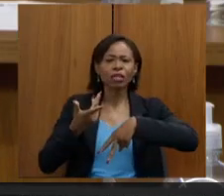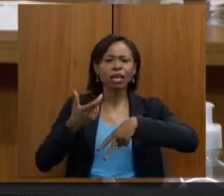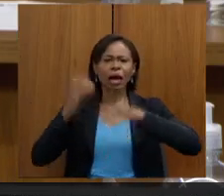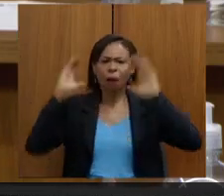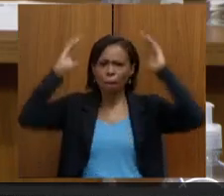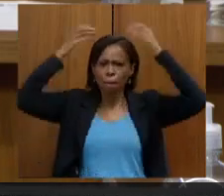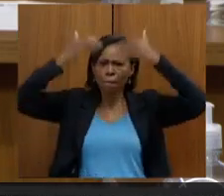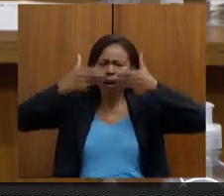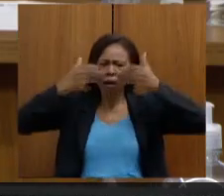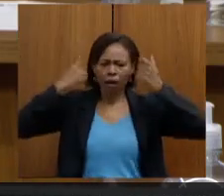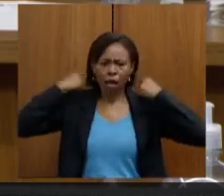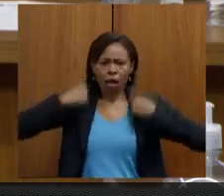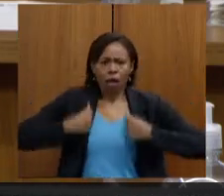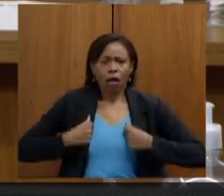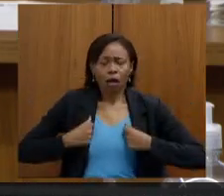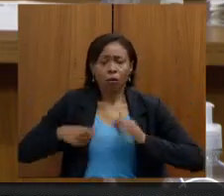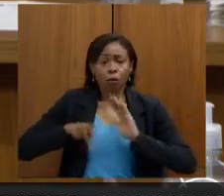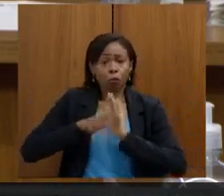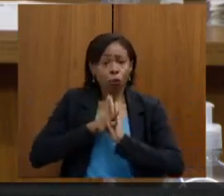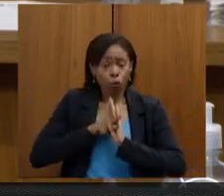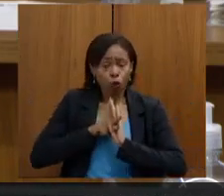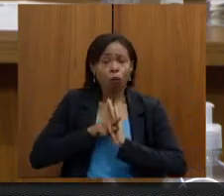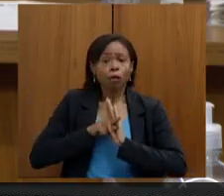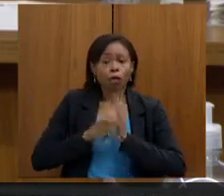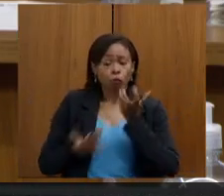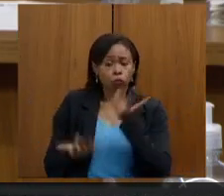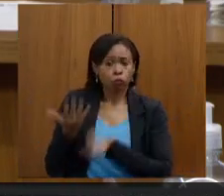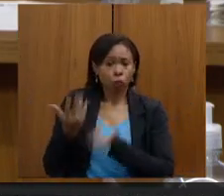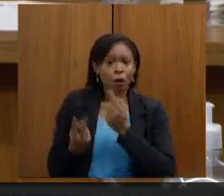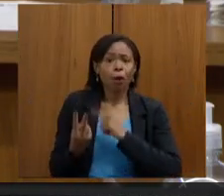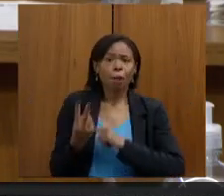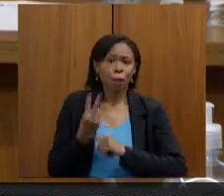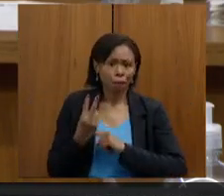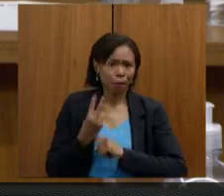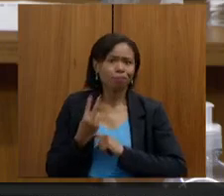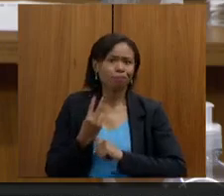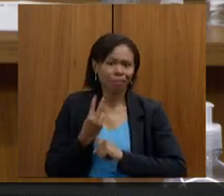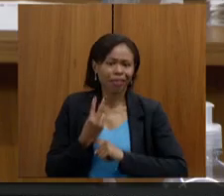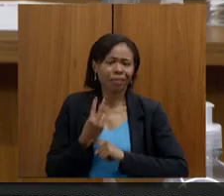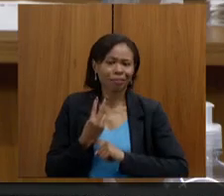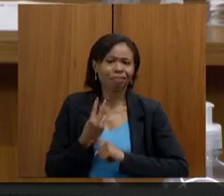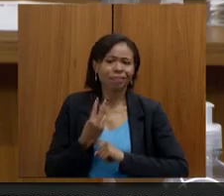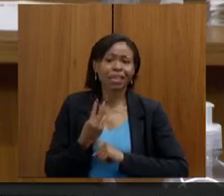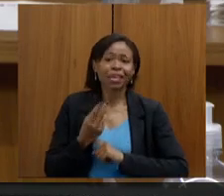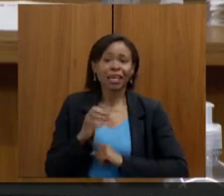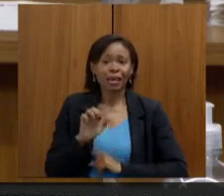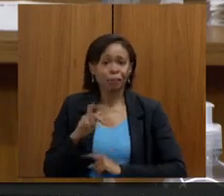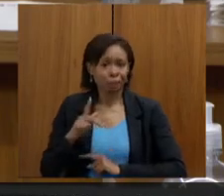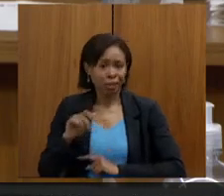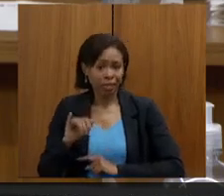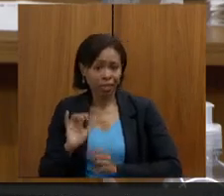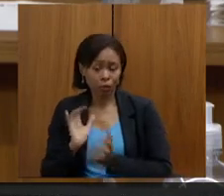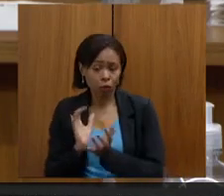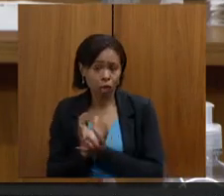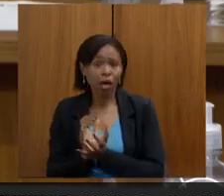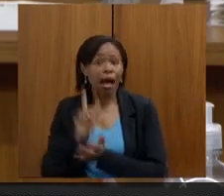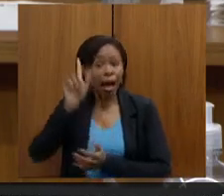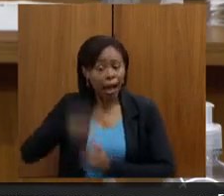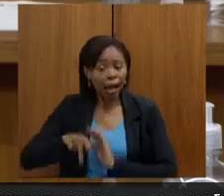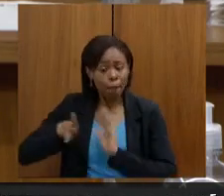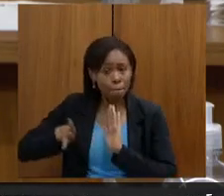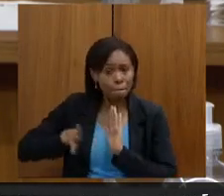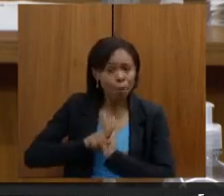capacete hoje nós temos esses equipamentos de proteção individual realmente individual